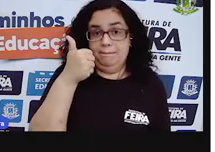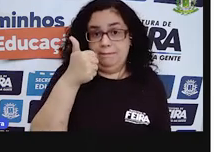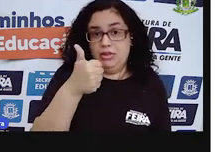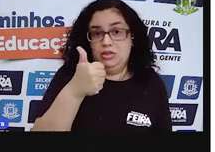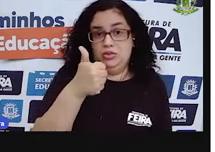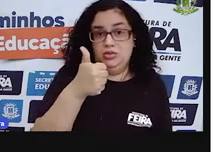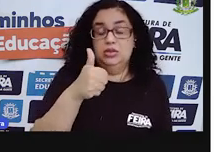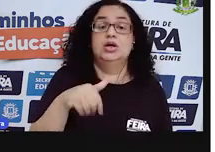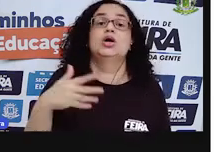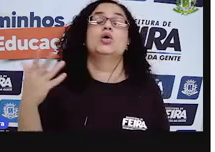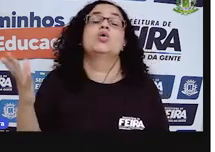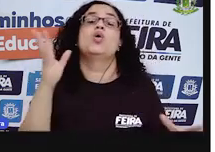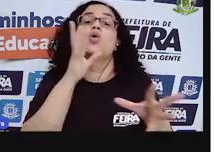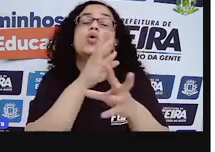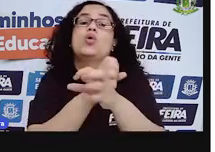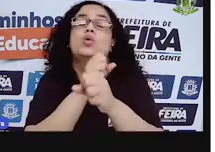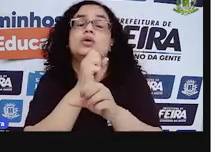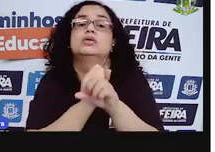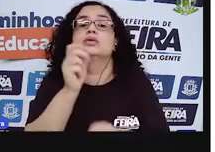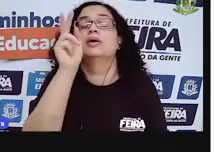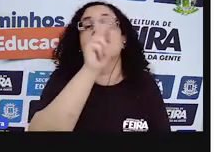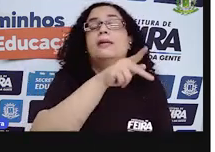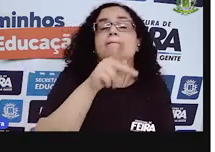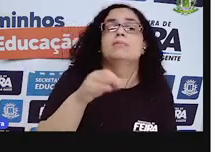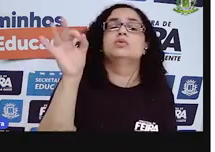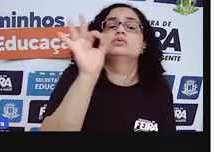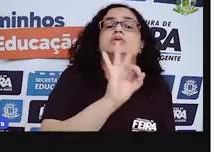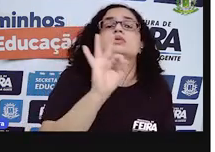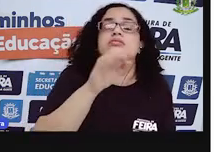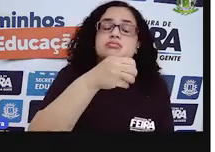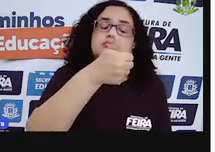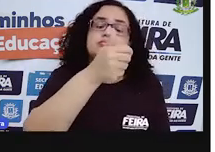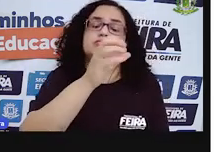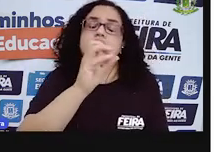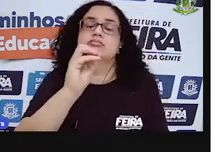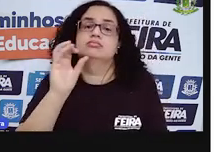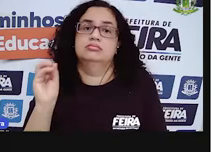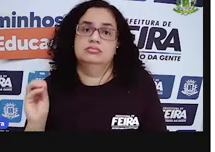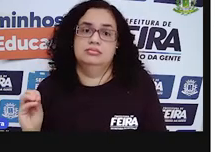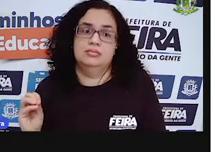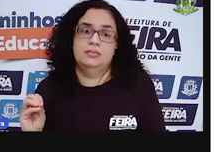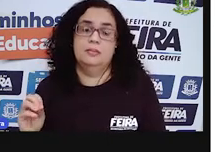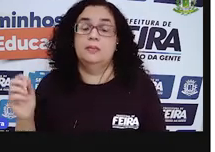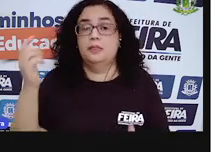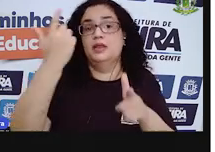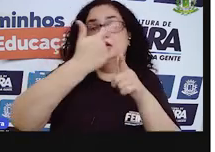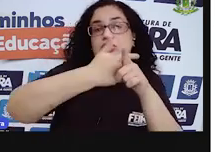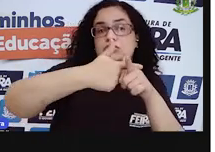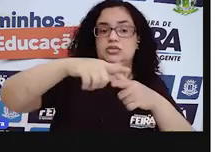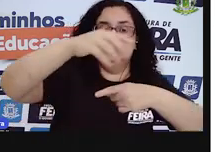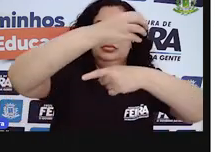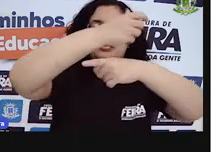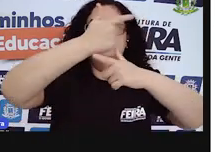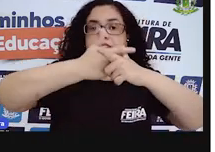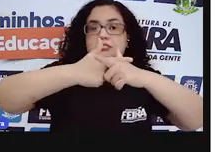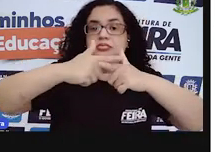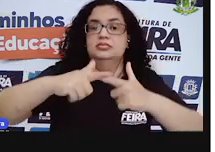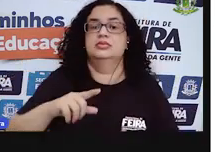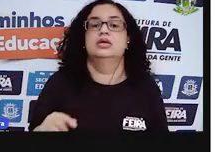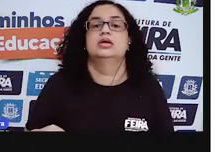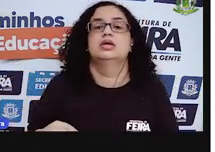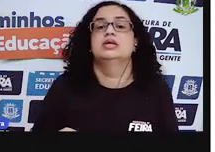né Que conta é essa professor por 100 que conta é essa é a divisão